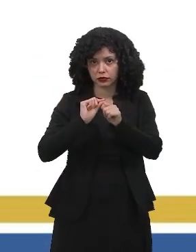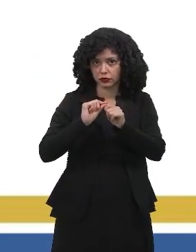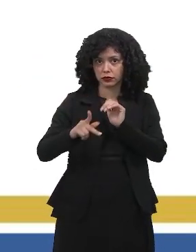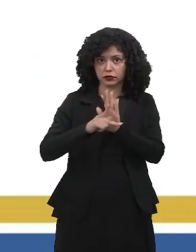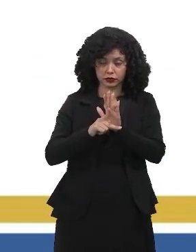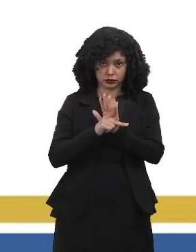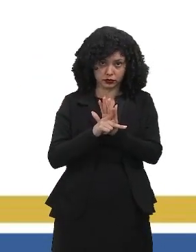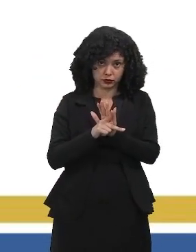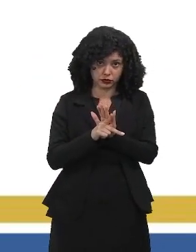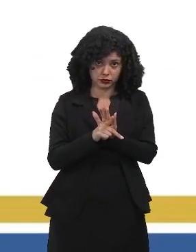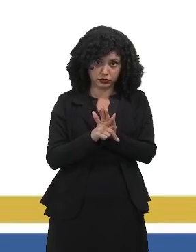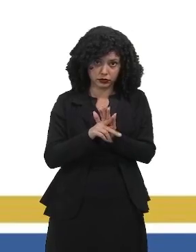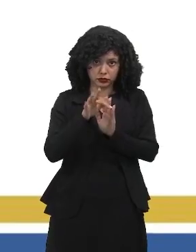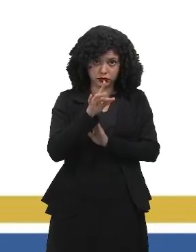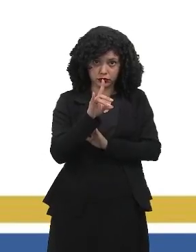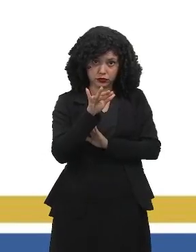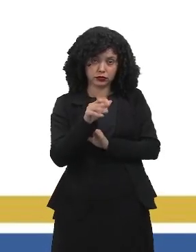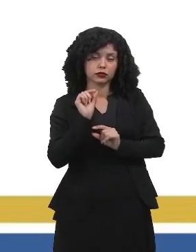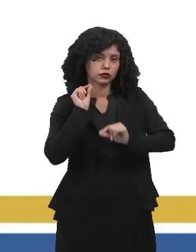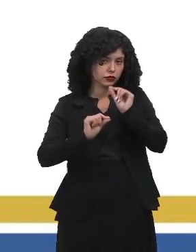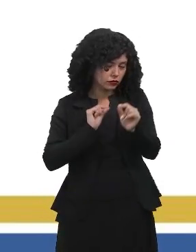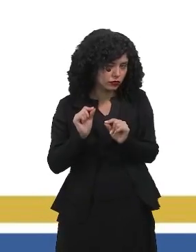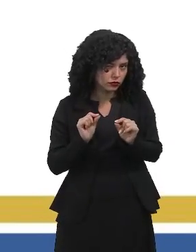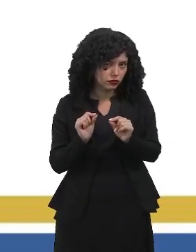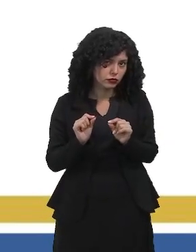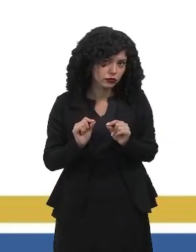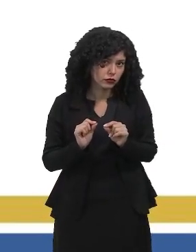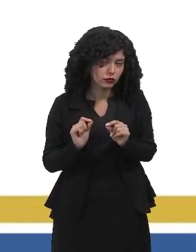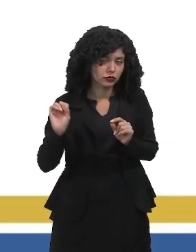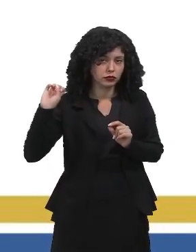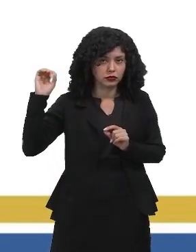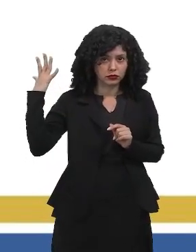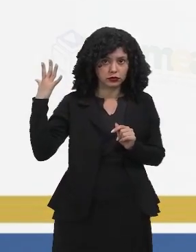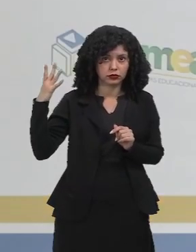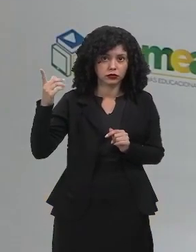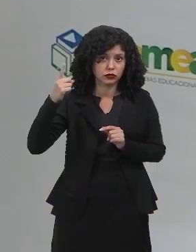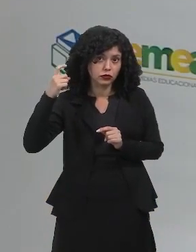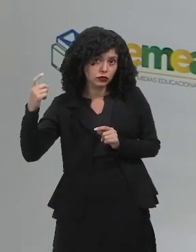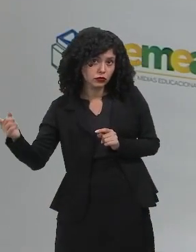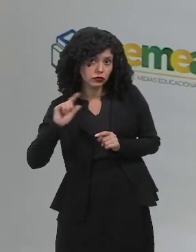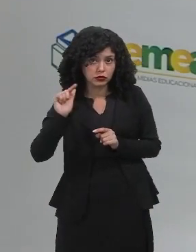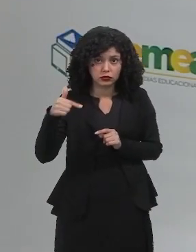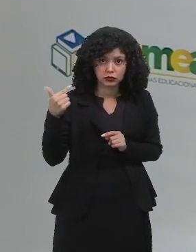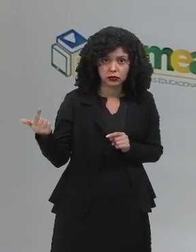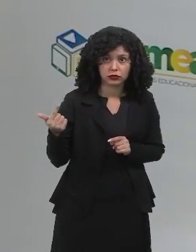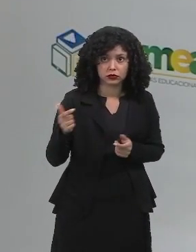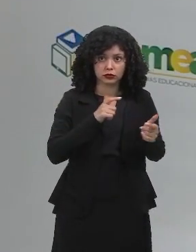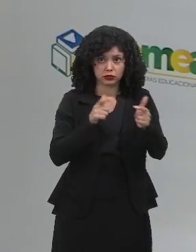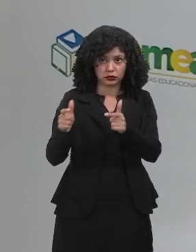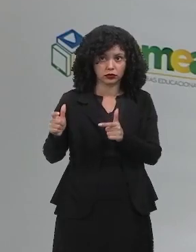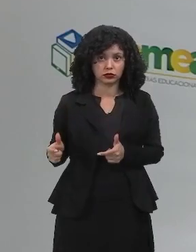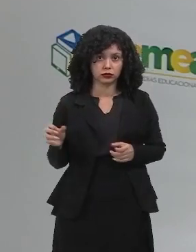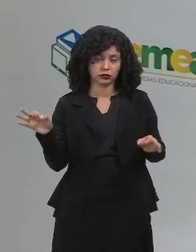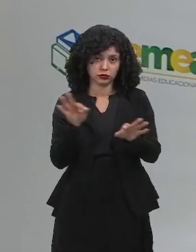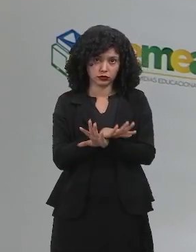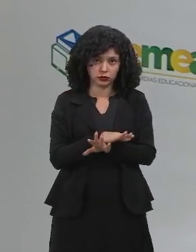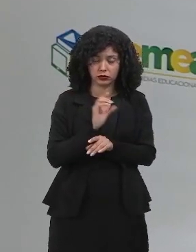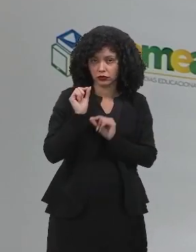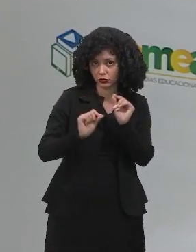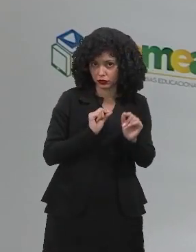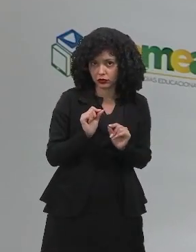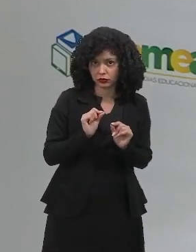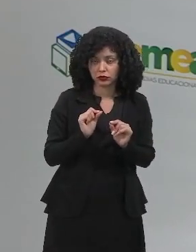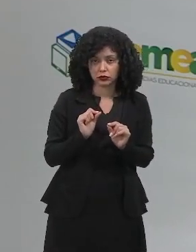pelo efeito de difração. O que é difração? É a capacidade de ouvir o som de outro ambiente, né? Ou a capacidade de a